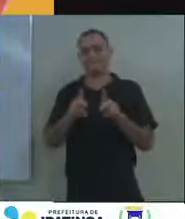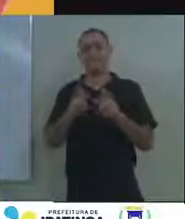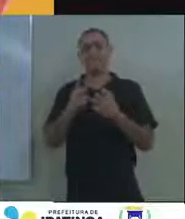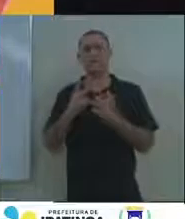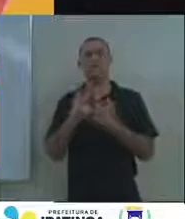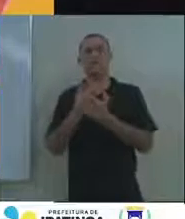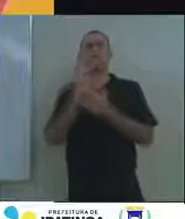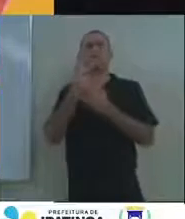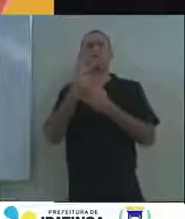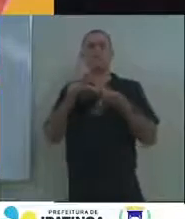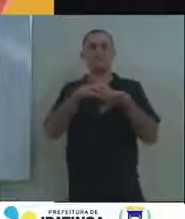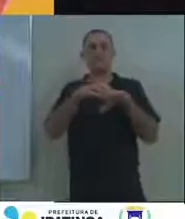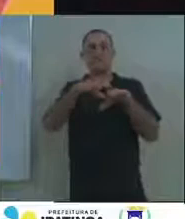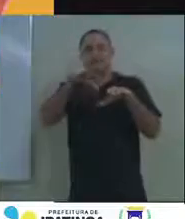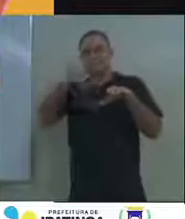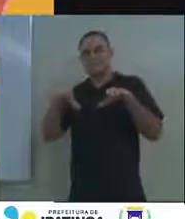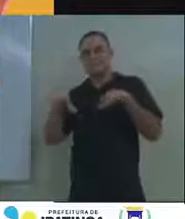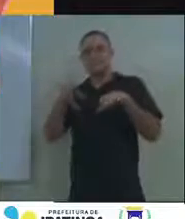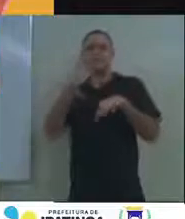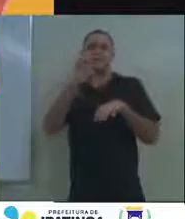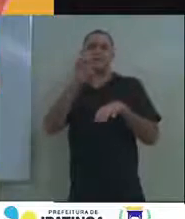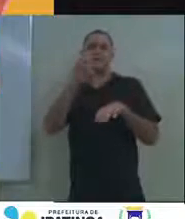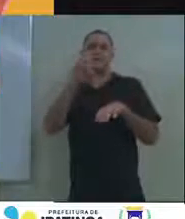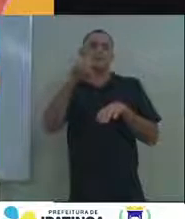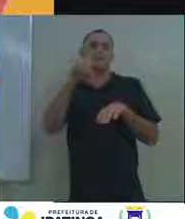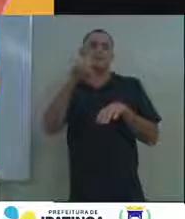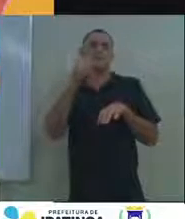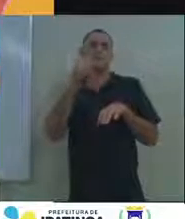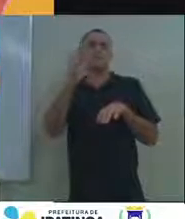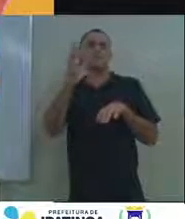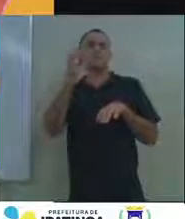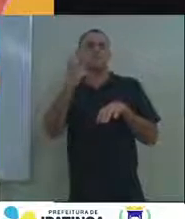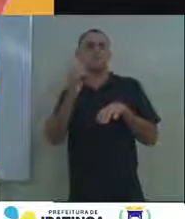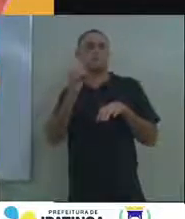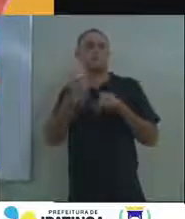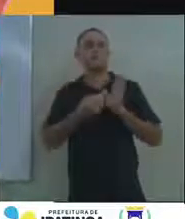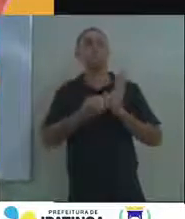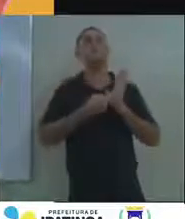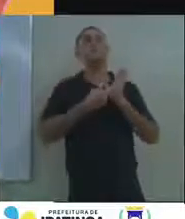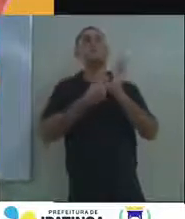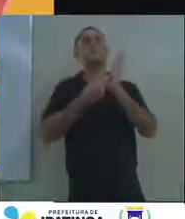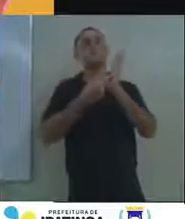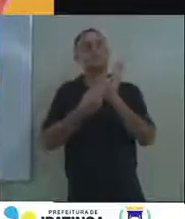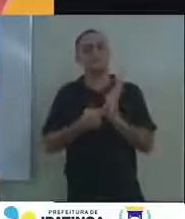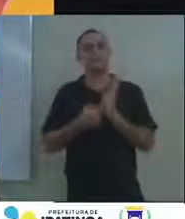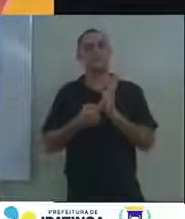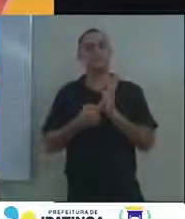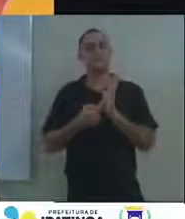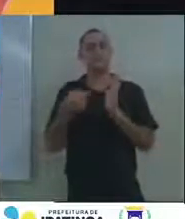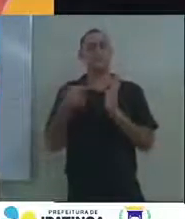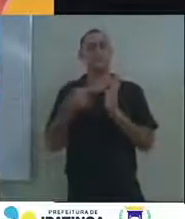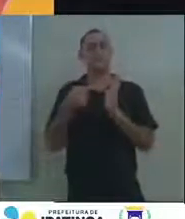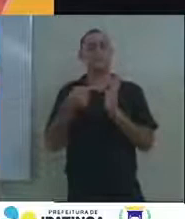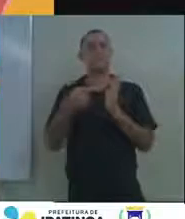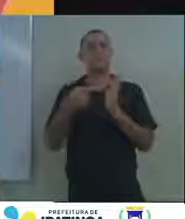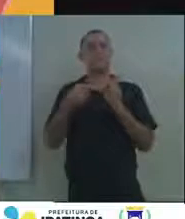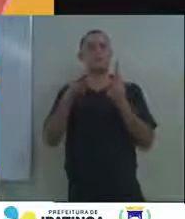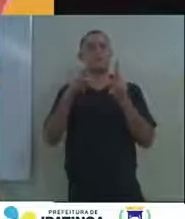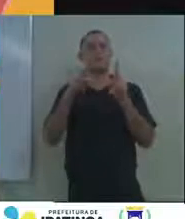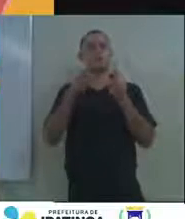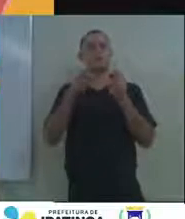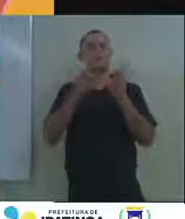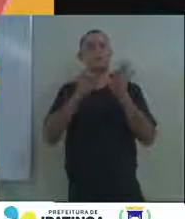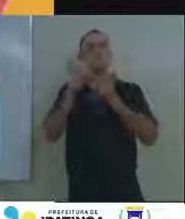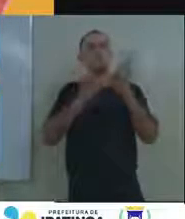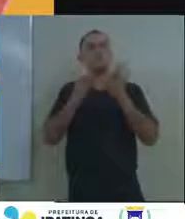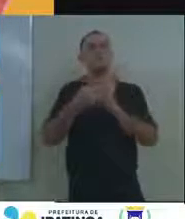forma remota. E aí eu vou trazer para vocês, eu não vou trazer para vocês o programa, porque em 1 hora eu não